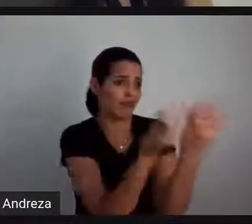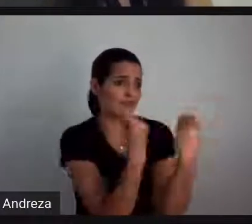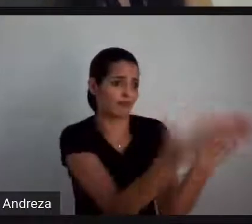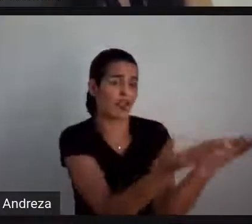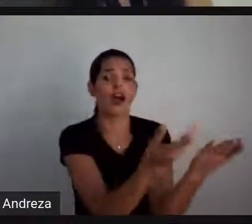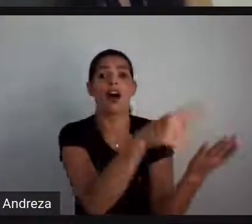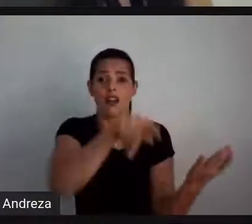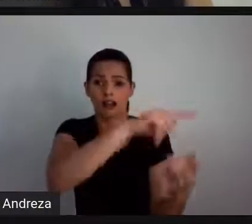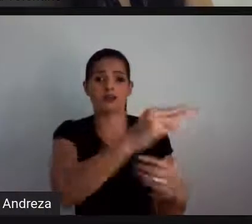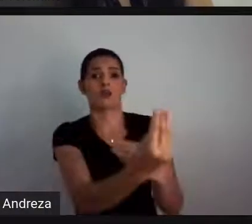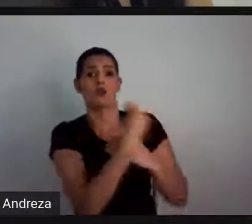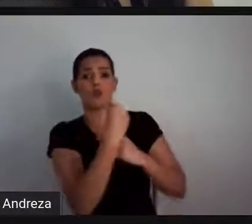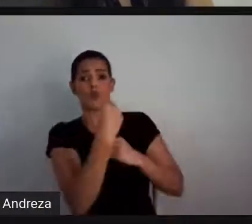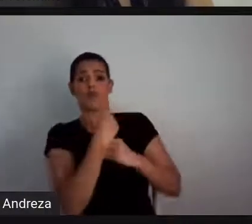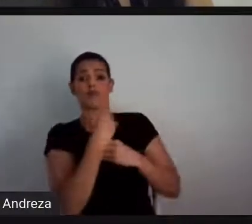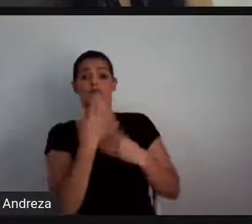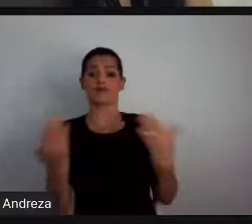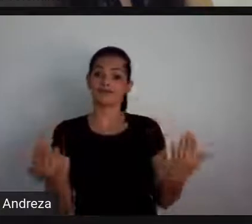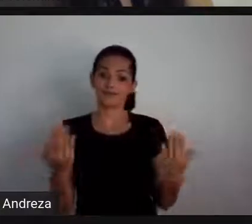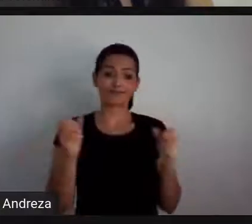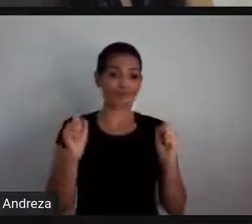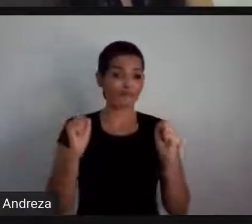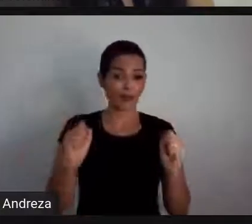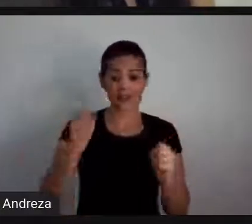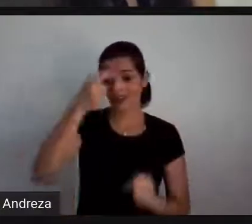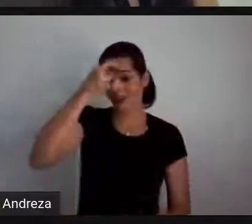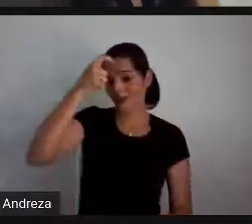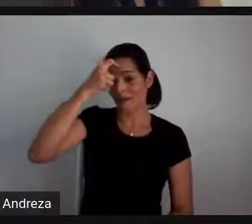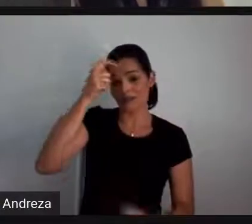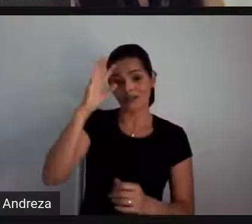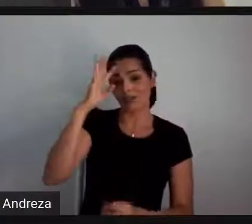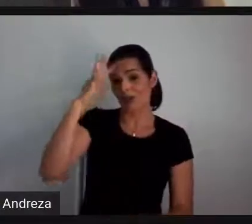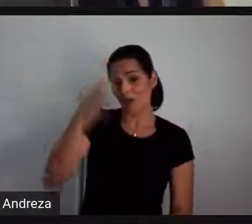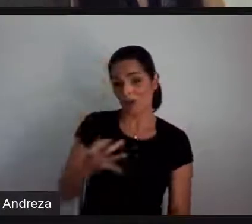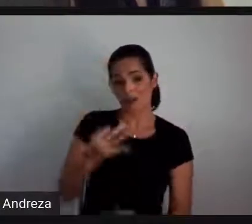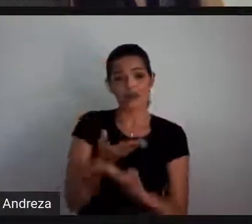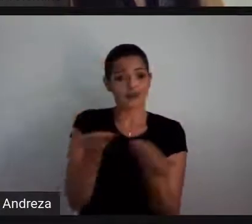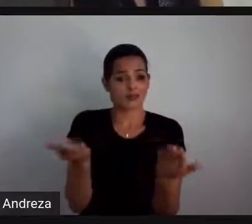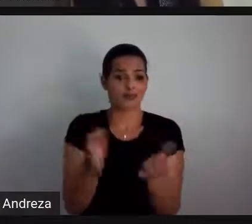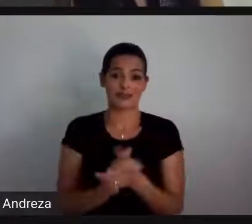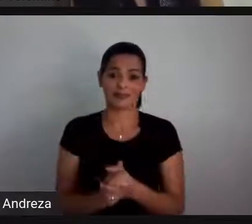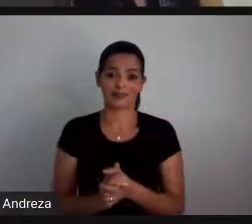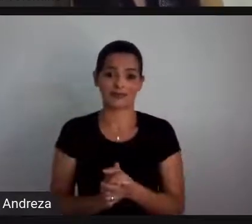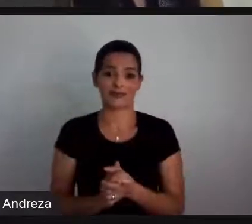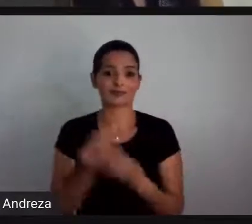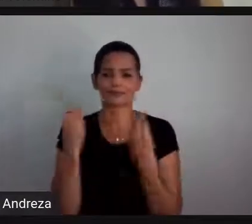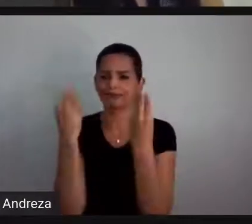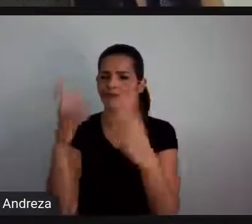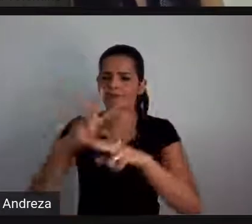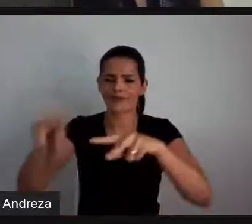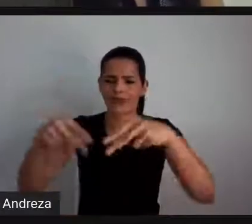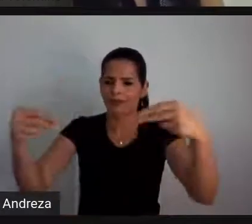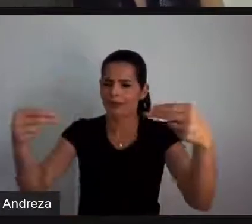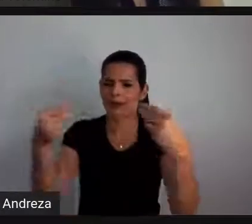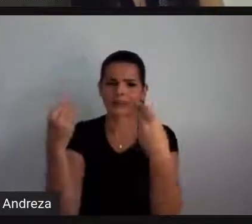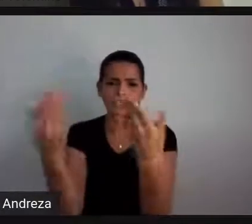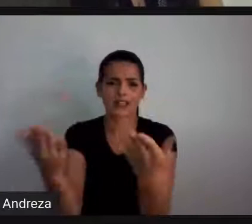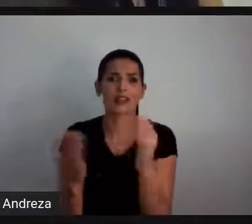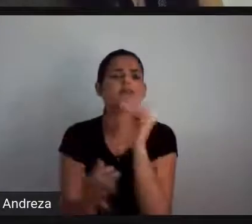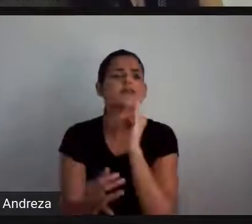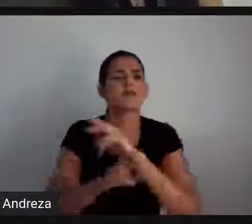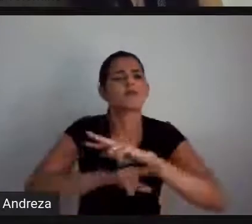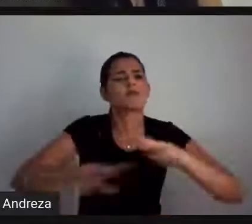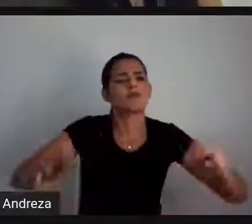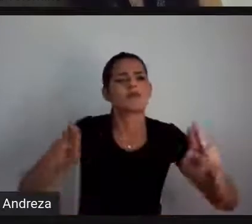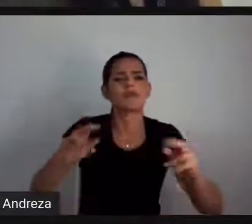ele, pagar a conta no barzinho, né, no restaurante, chamar para passear e eu pago tudo, dar presentes. Por exemplo, né? Esse é